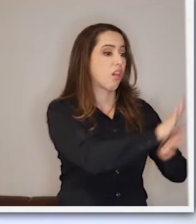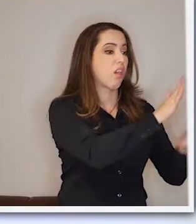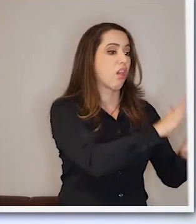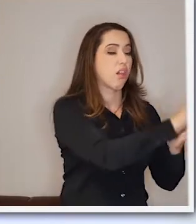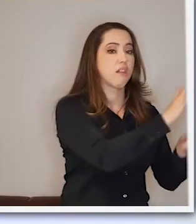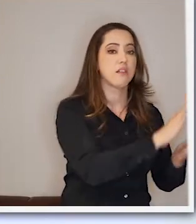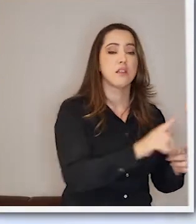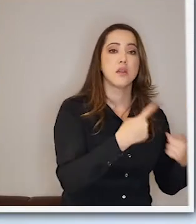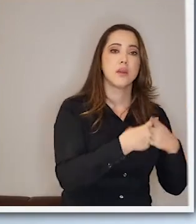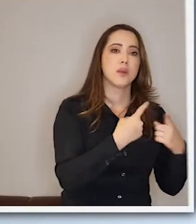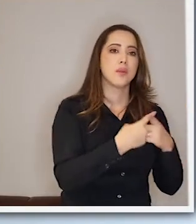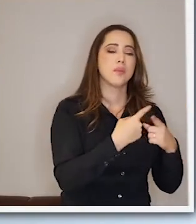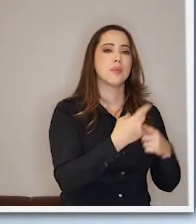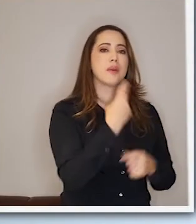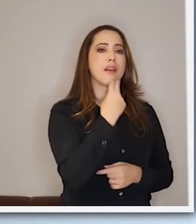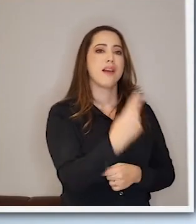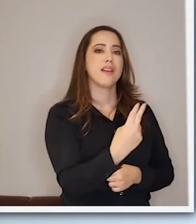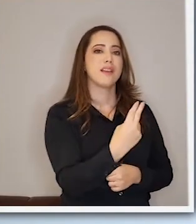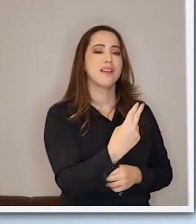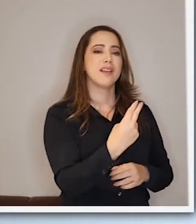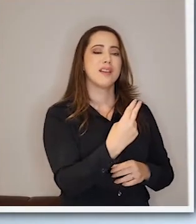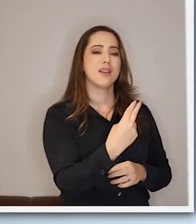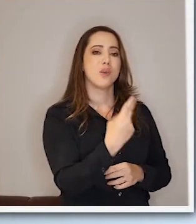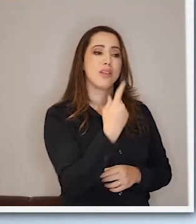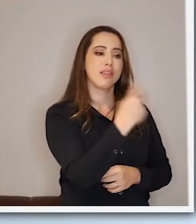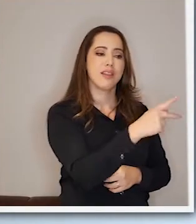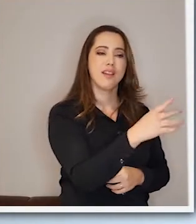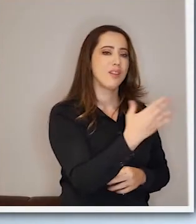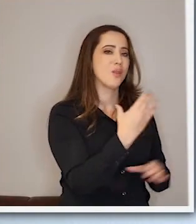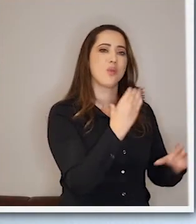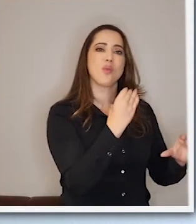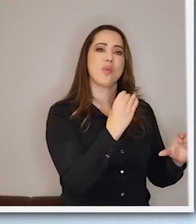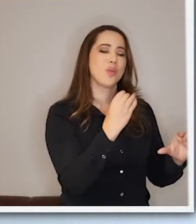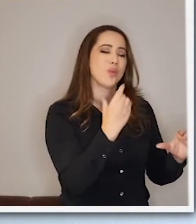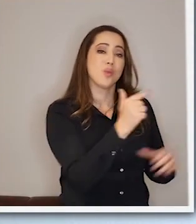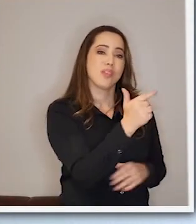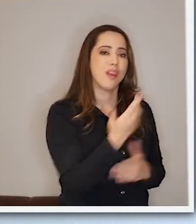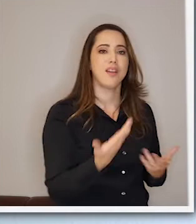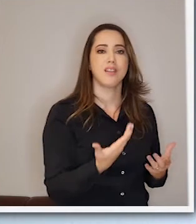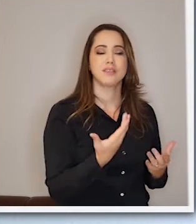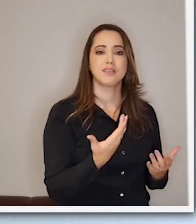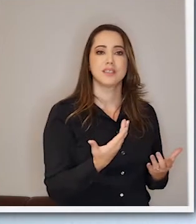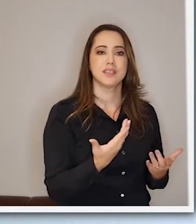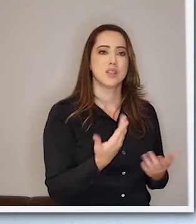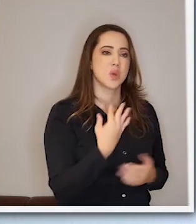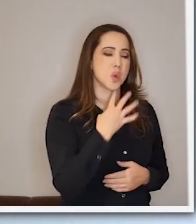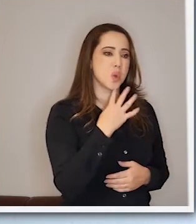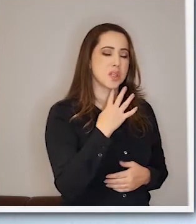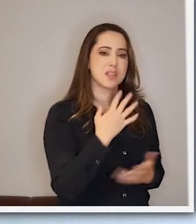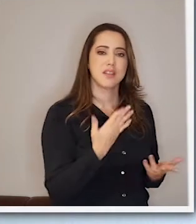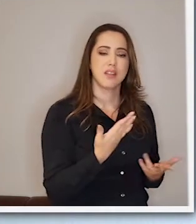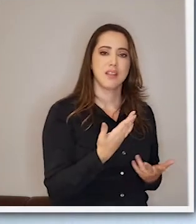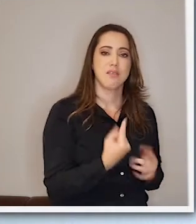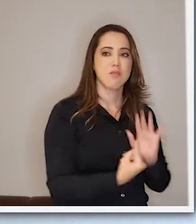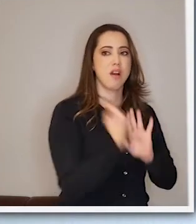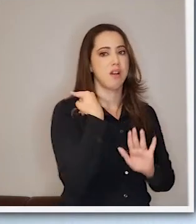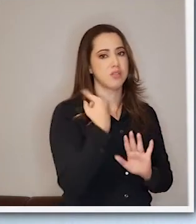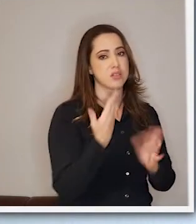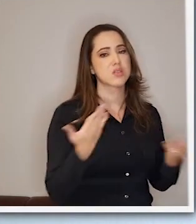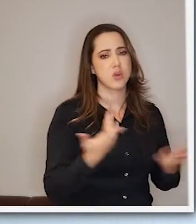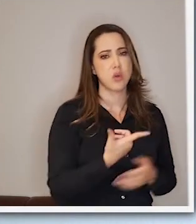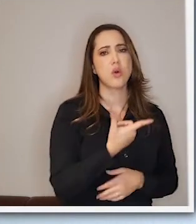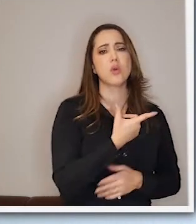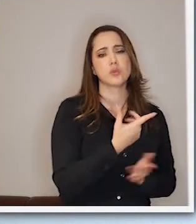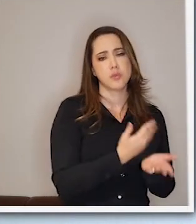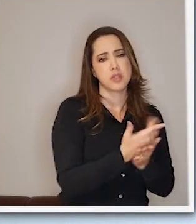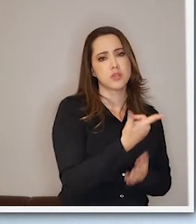seu tio sofria tanto com discriminação? Porque a língua dele não é reconhecida devidamente como deveria ser.